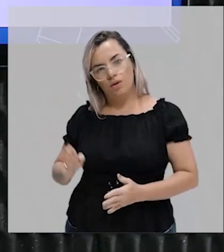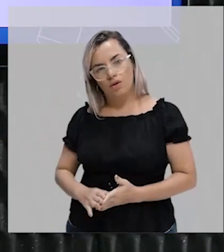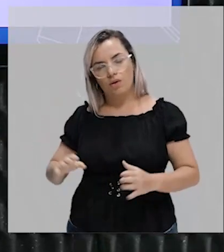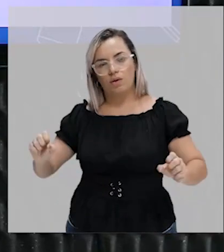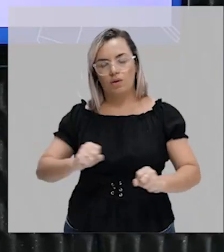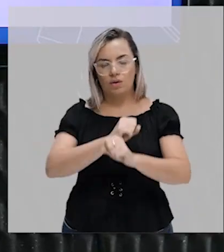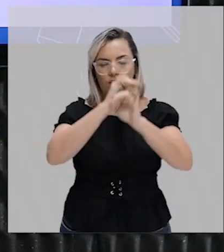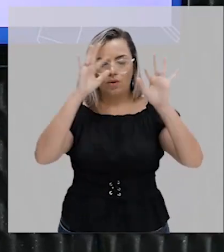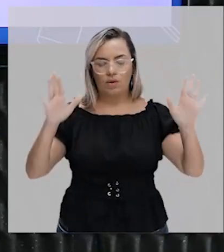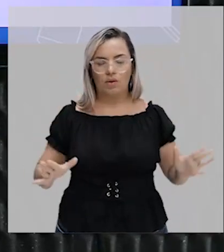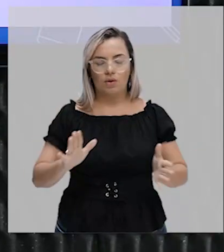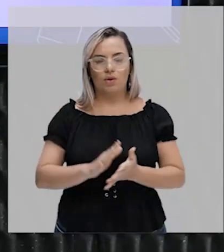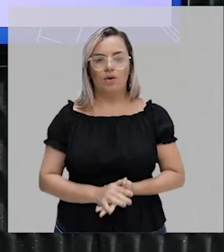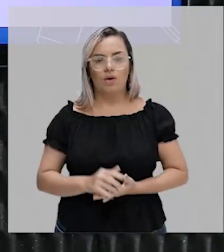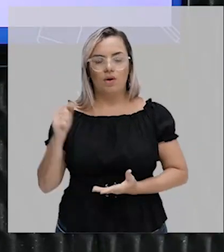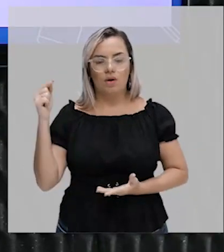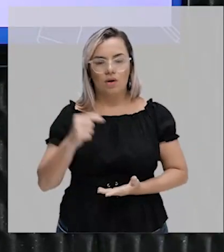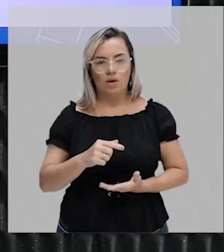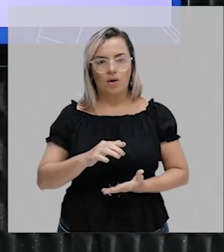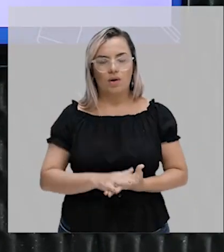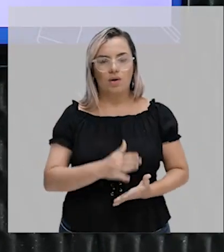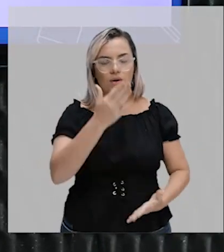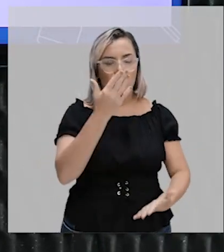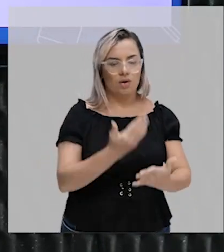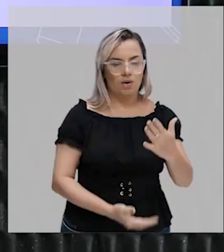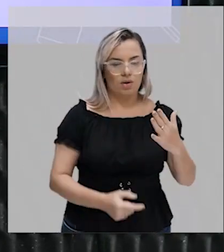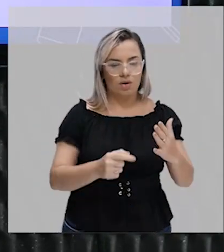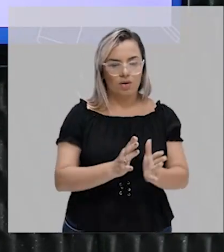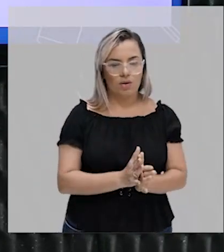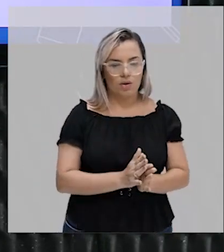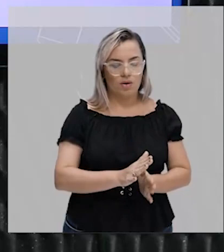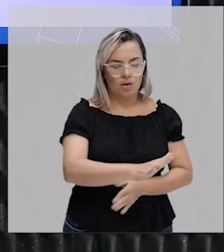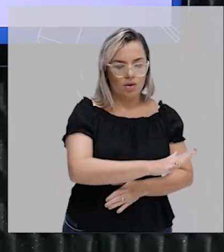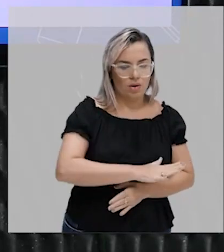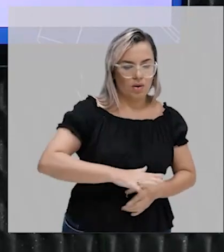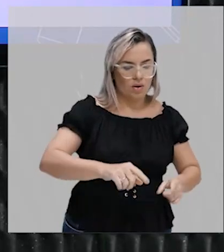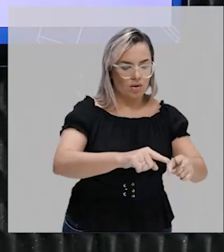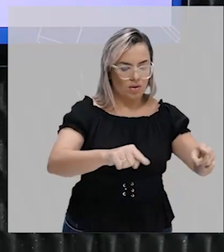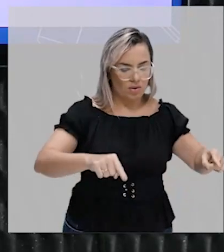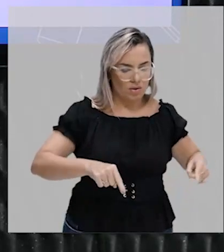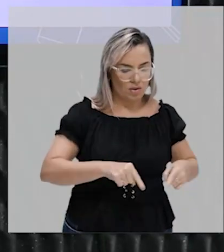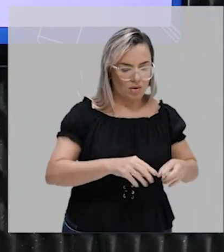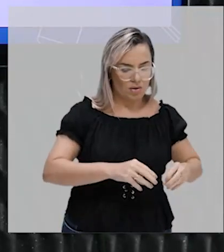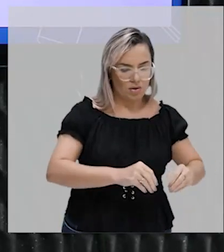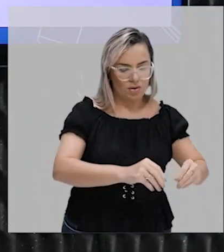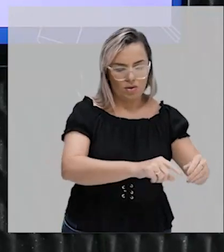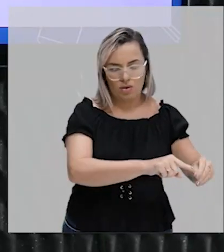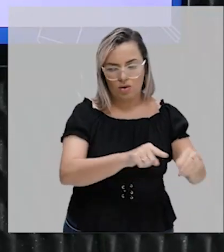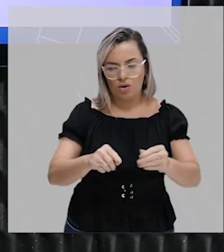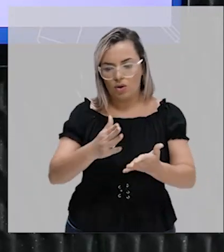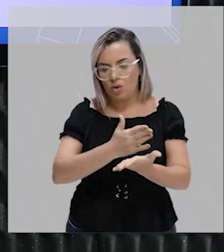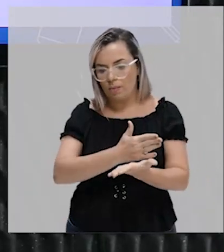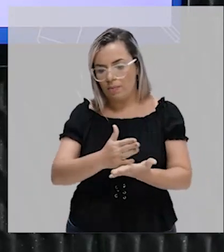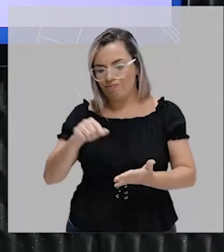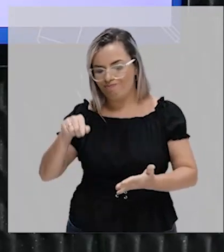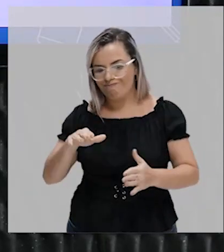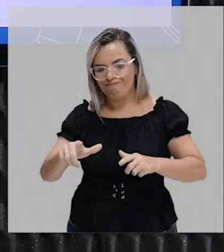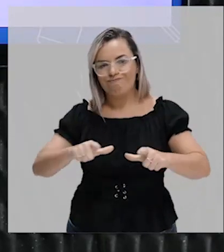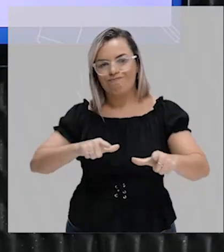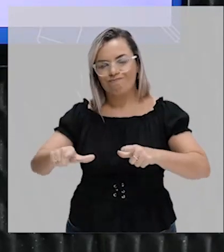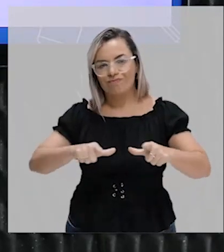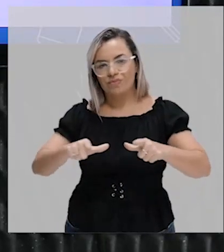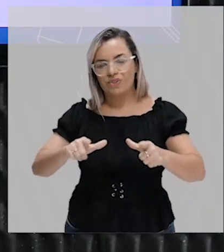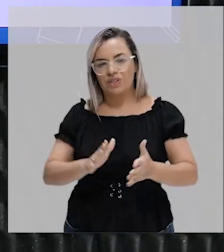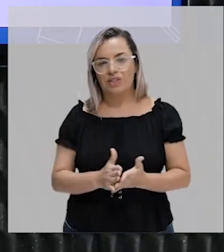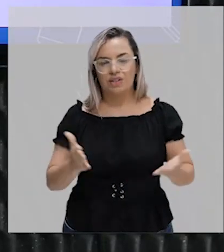certo? Que o pequeno produtor, além dele perder a sua propriedade, ele também vai começar a ter que trabalhar para esse grande produtor e a riqueza que